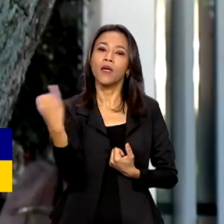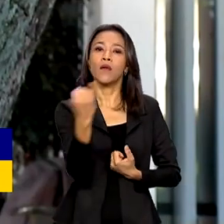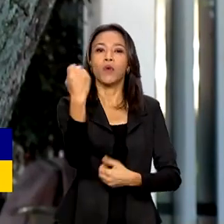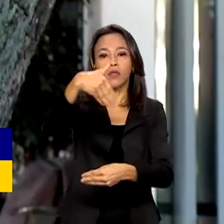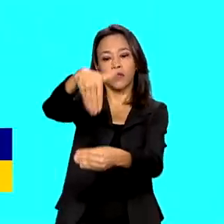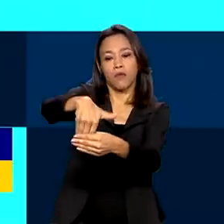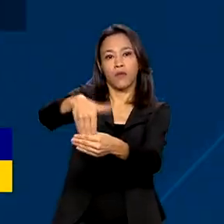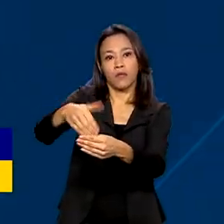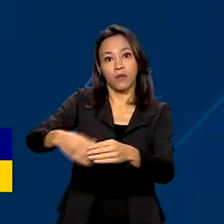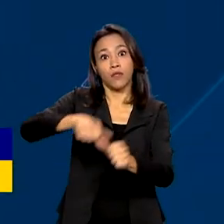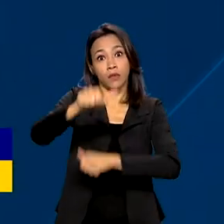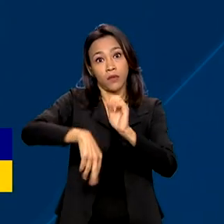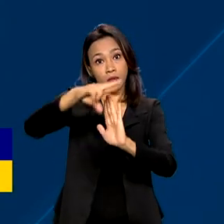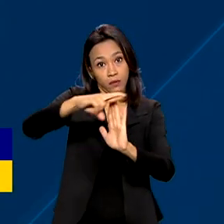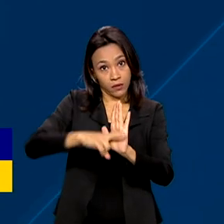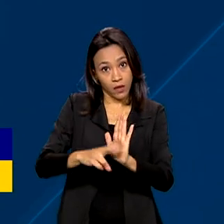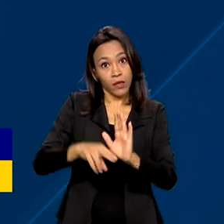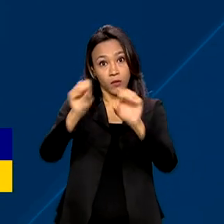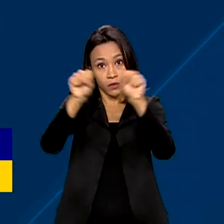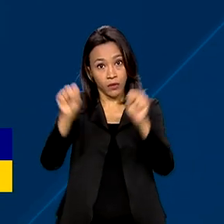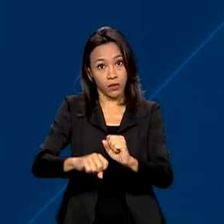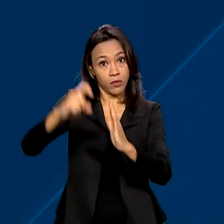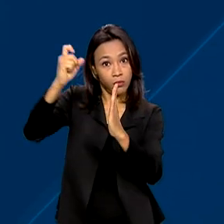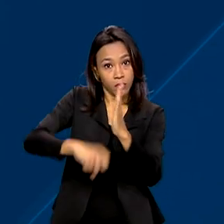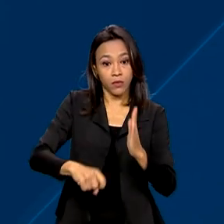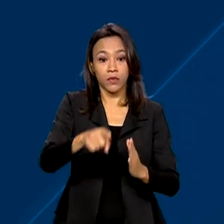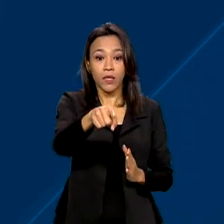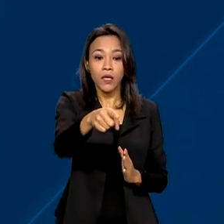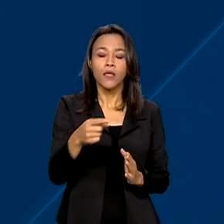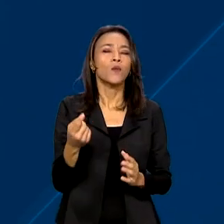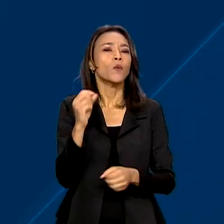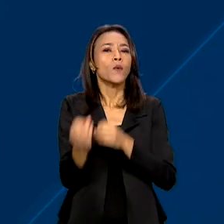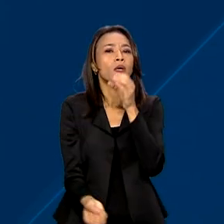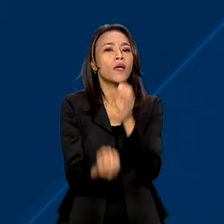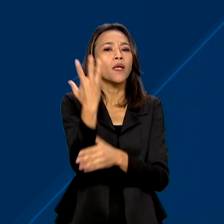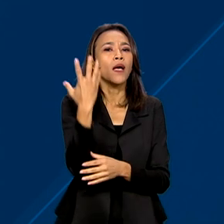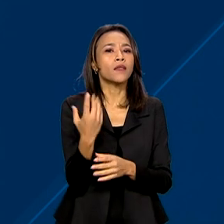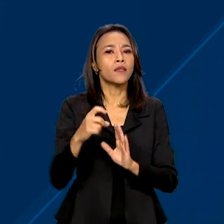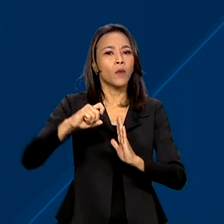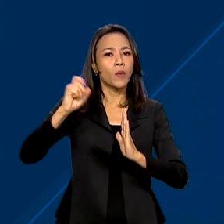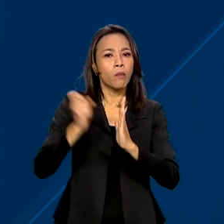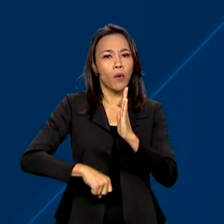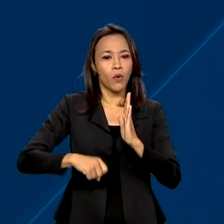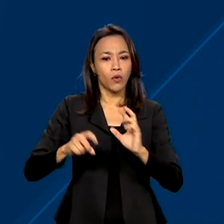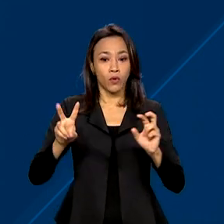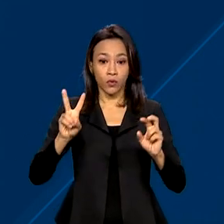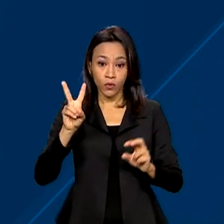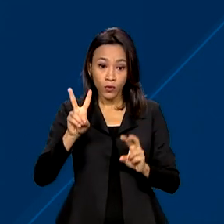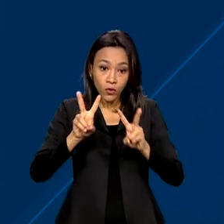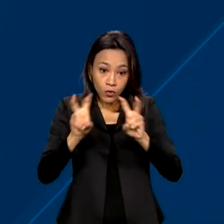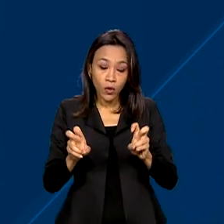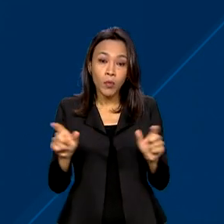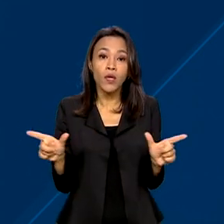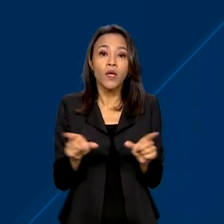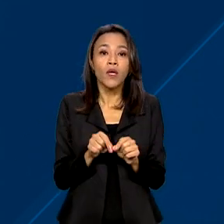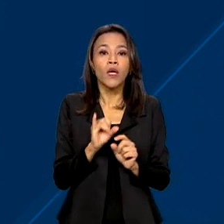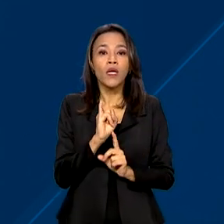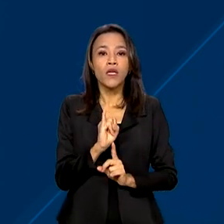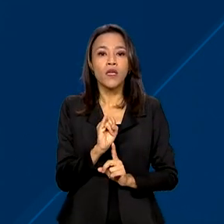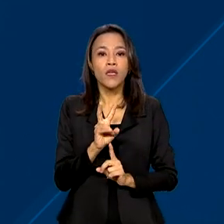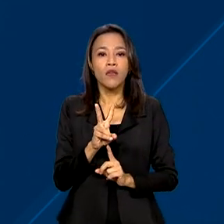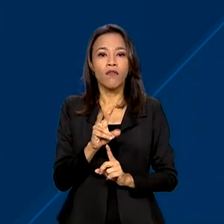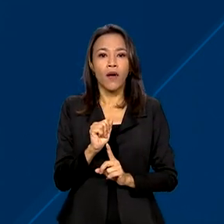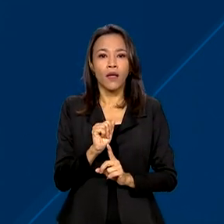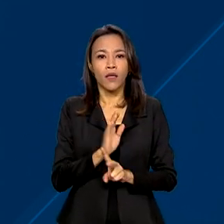votação tributária o texto da reforma tributária prevê a criação do imposto sobre valor agregado o Iva que